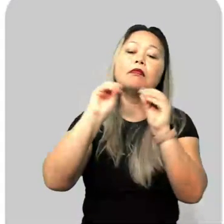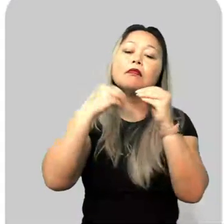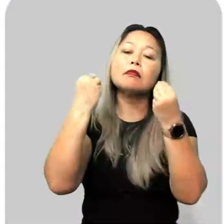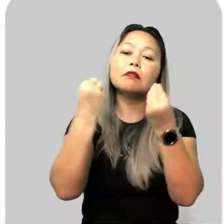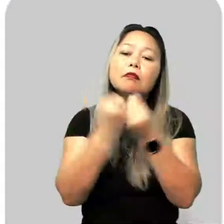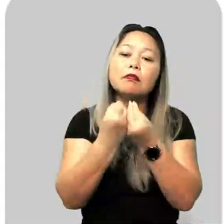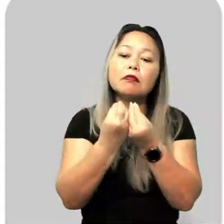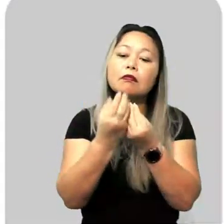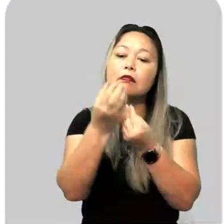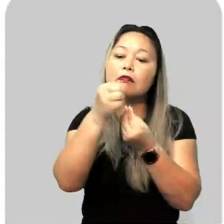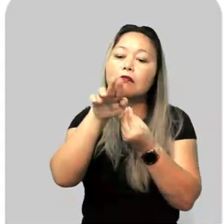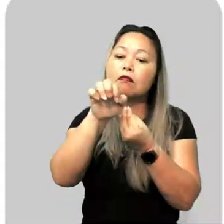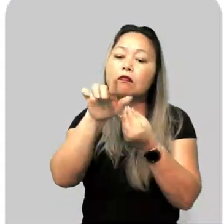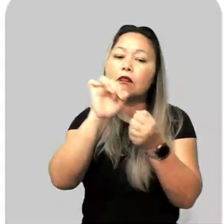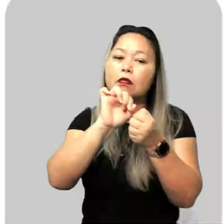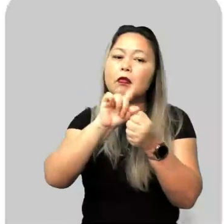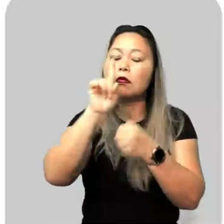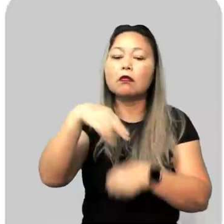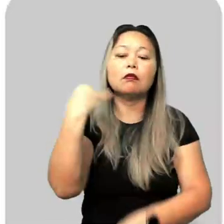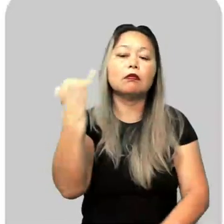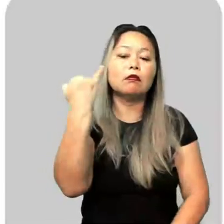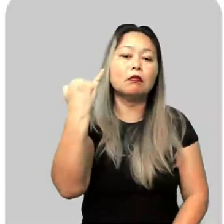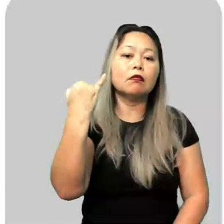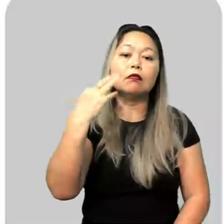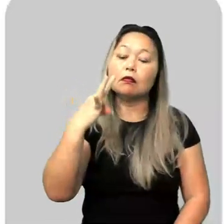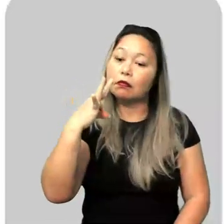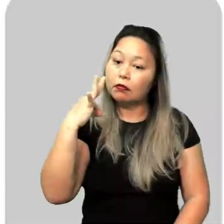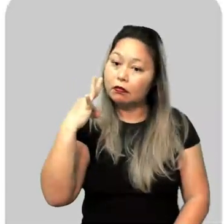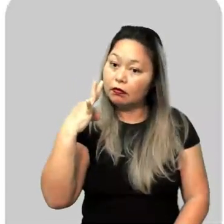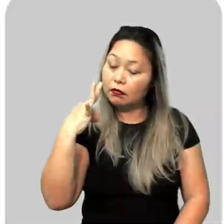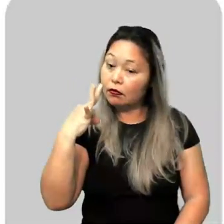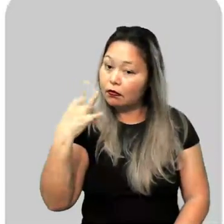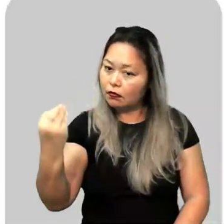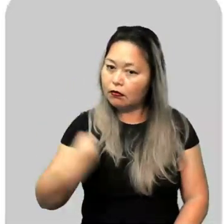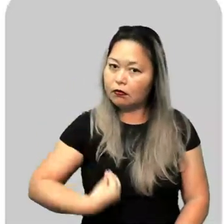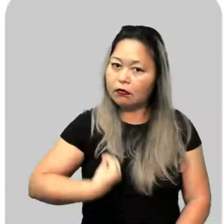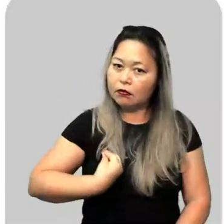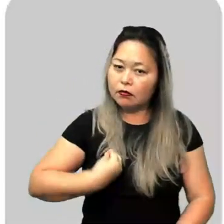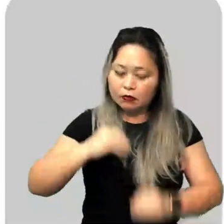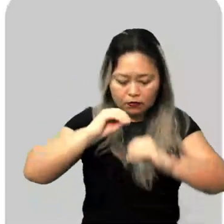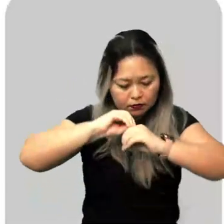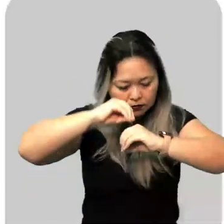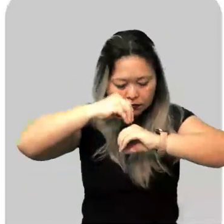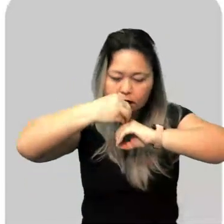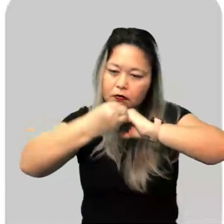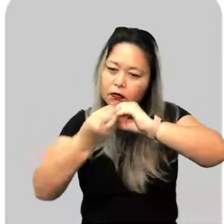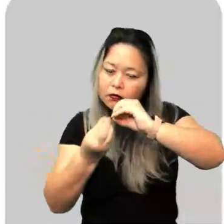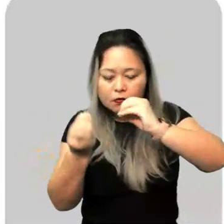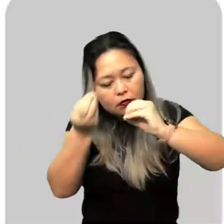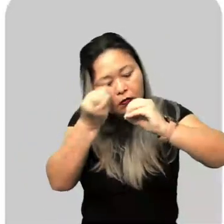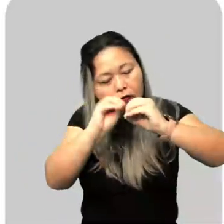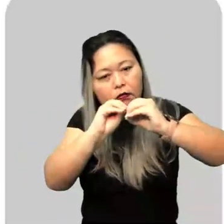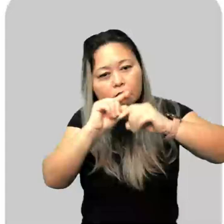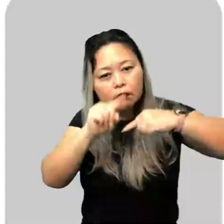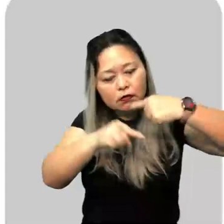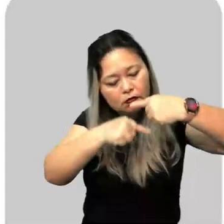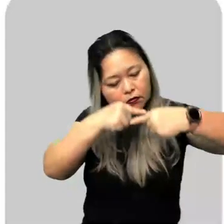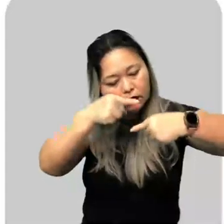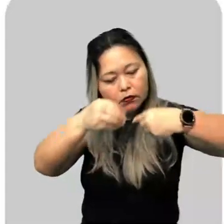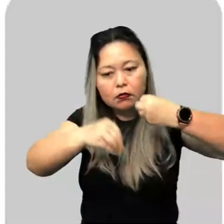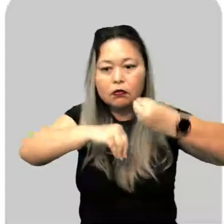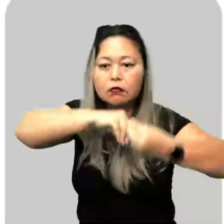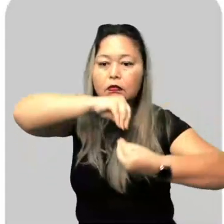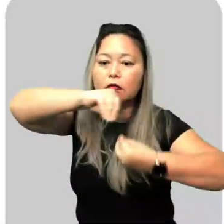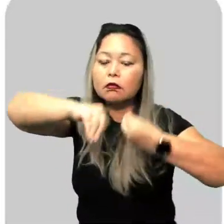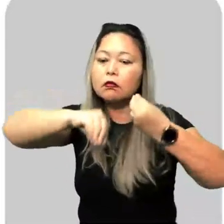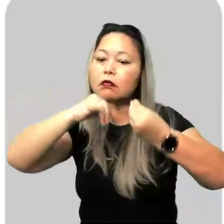são substâncias orgânicas fundamentais para a vida, pois a partir das moléculas que os compõem, os processos metabólicos